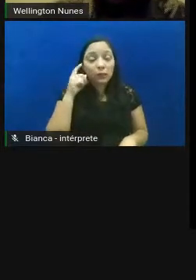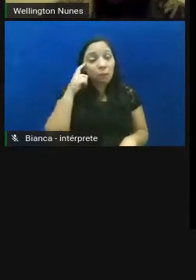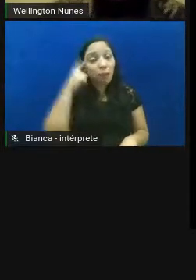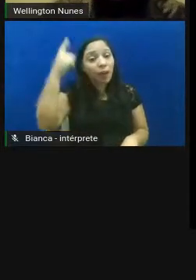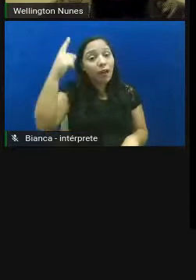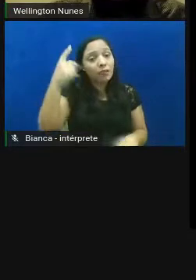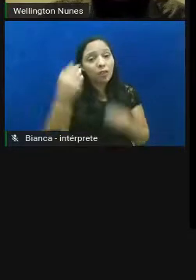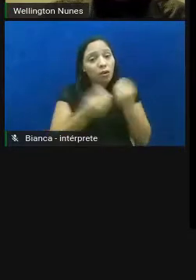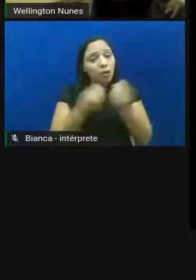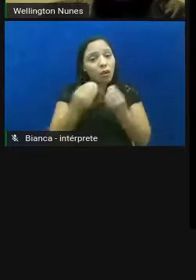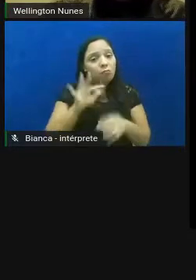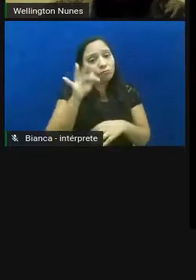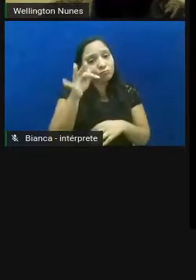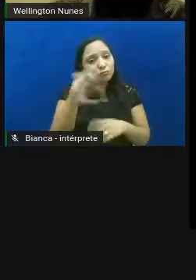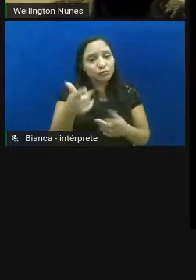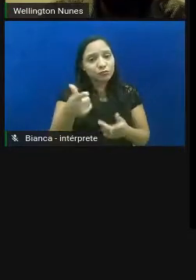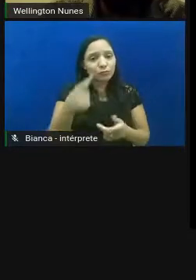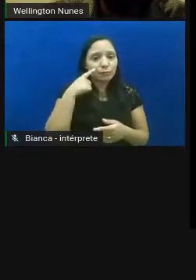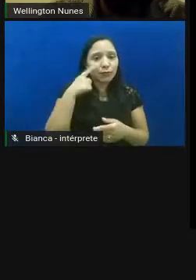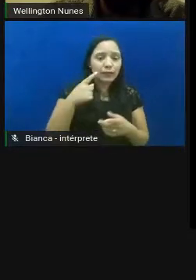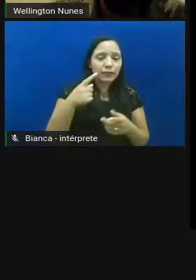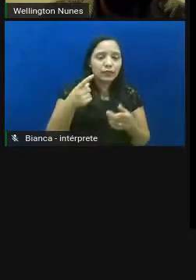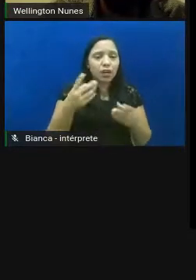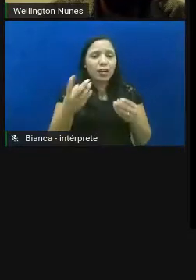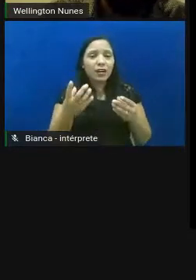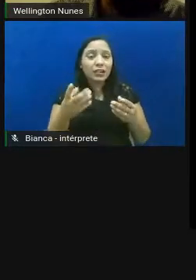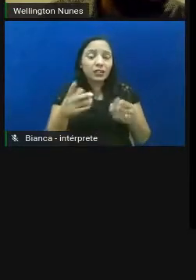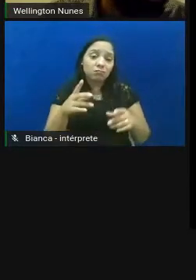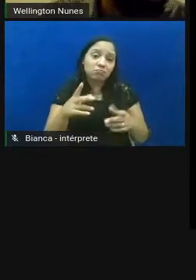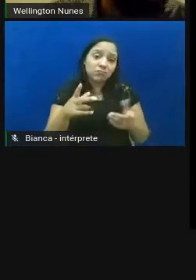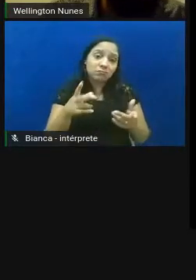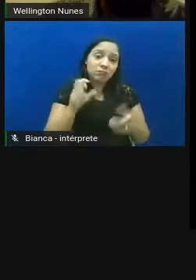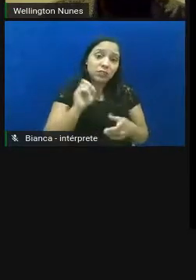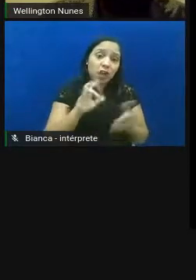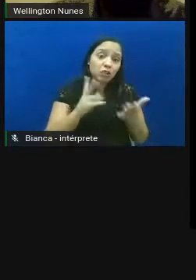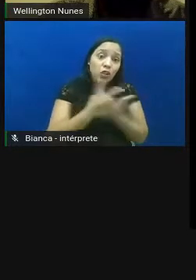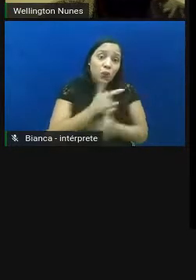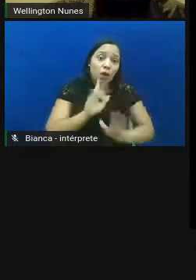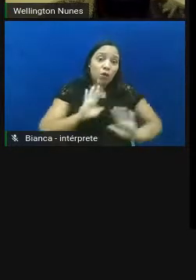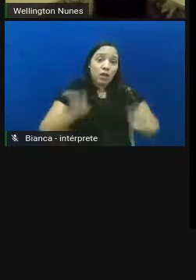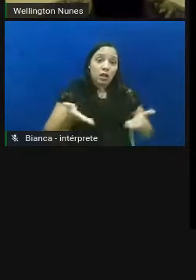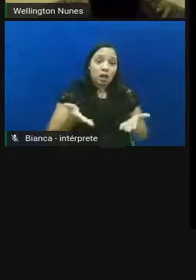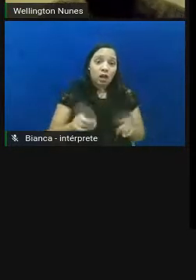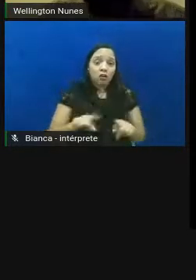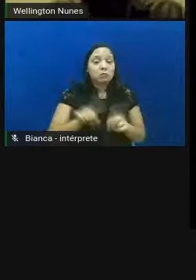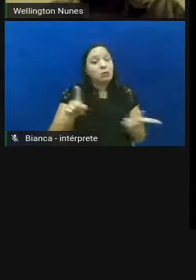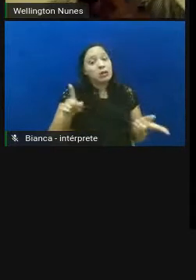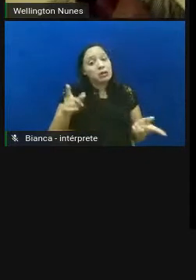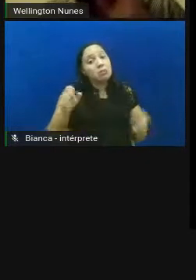hipotéticos que não existem para compreender a dinâmica dessas bacias aí também.